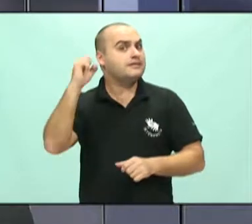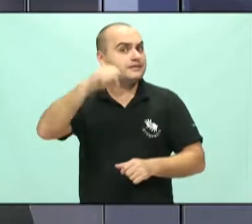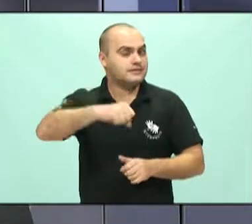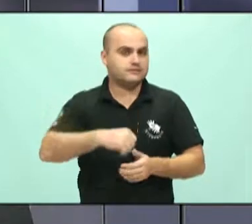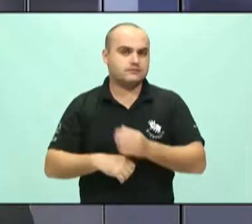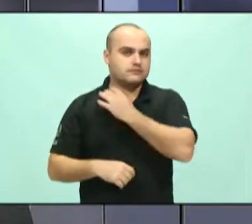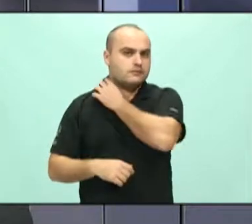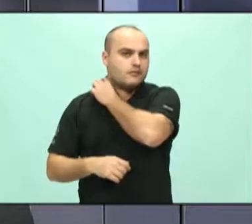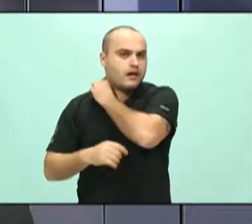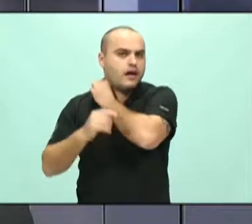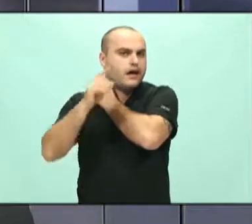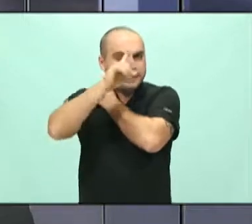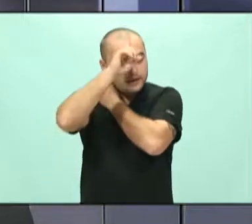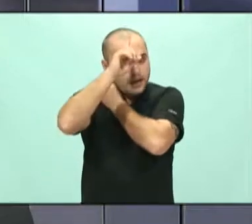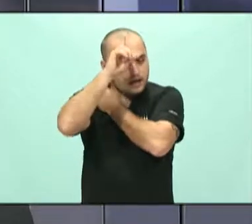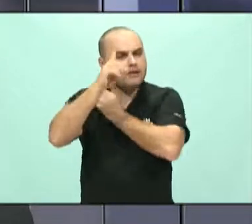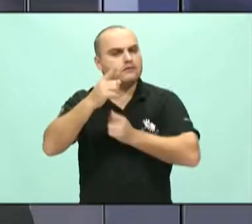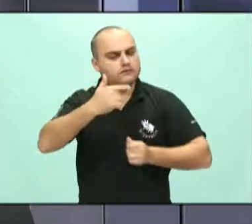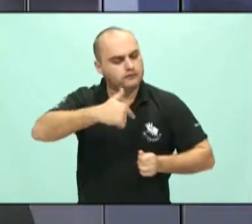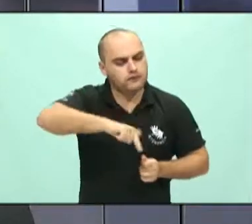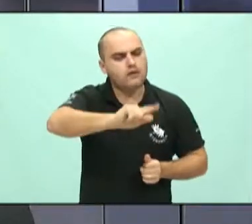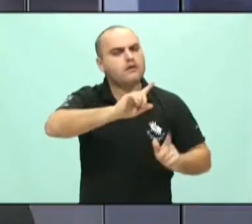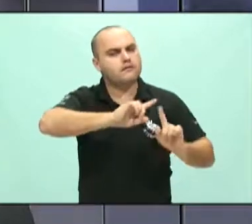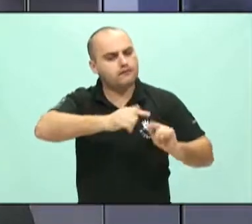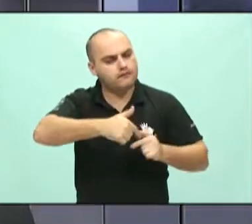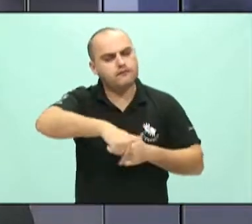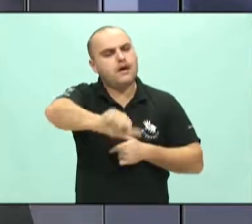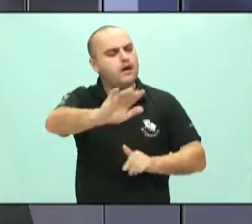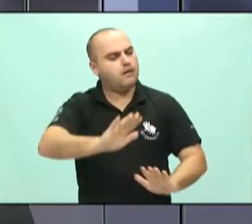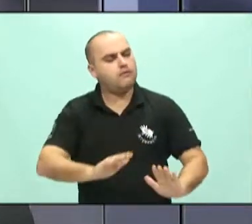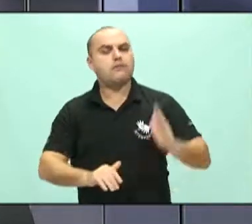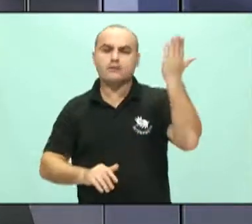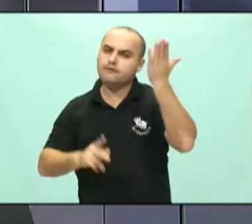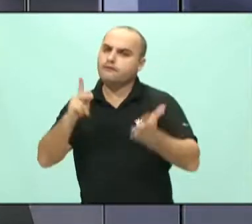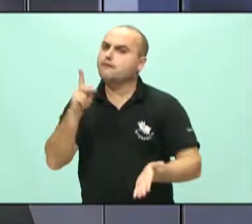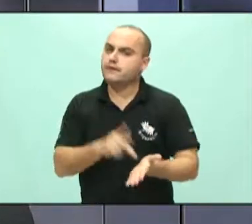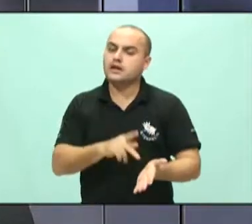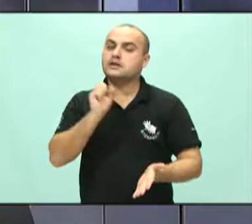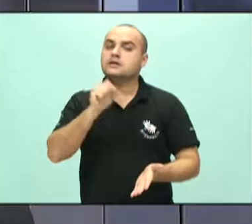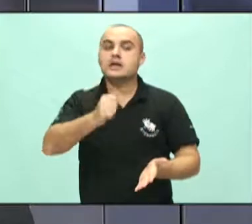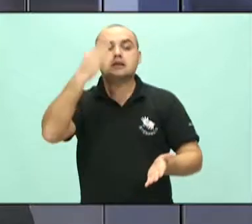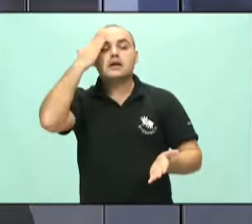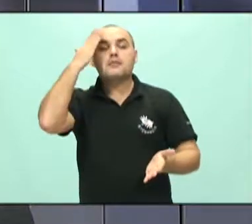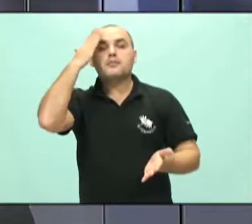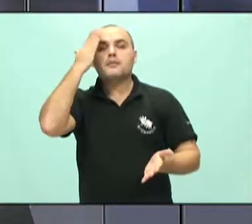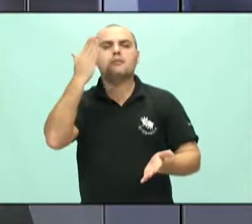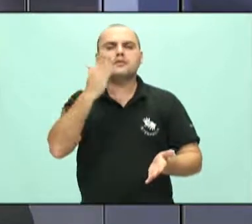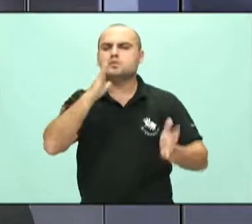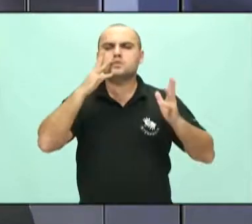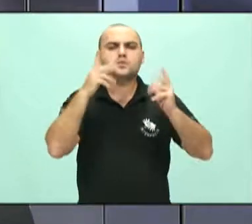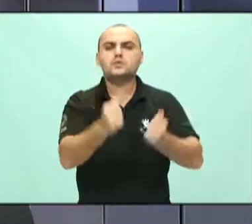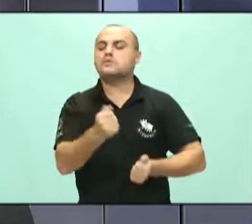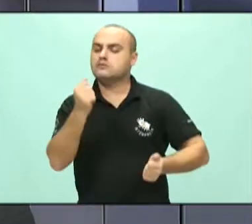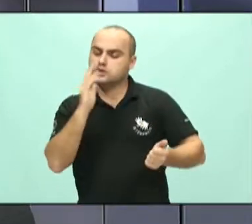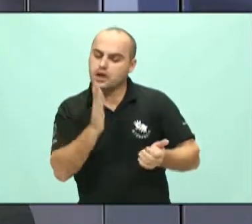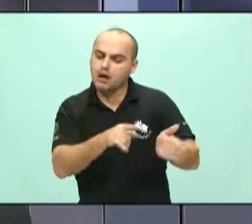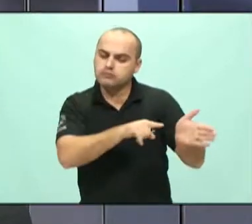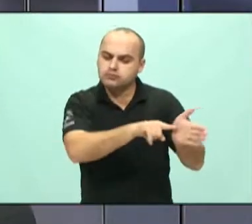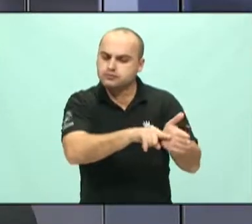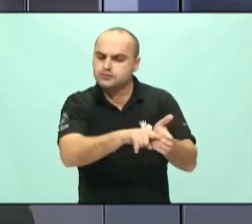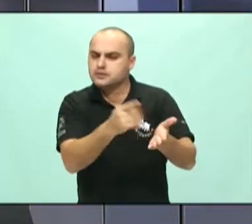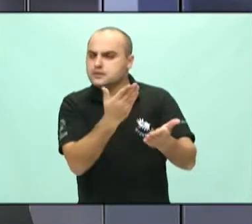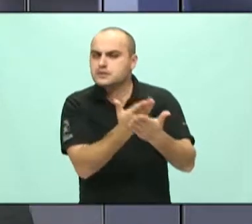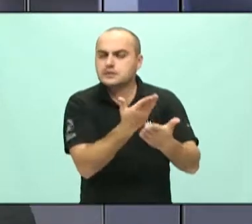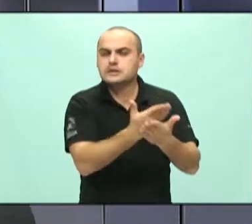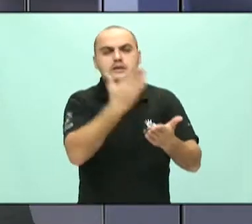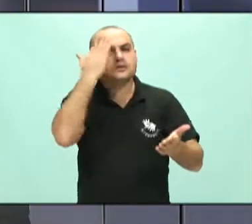sim a ideia e ela vai acontecer. Está se fazendo todos os estudos de qual é o melhor traçado dela, o traçado que